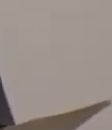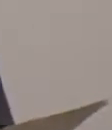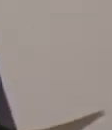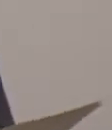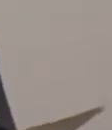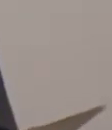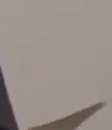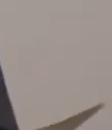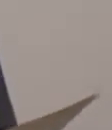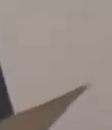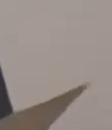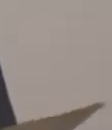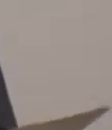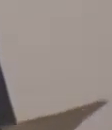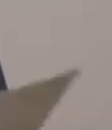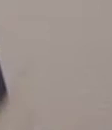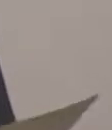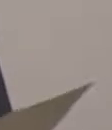seria importante,